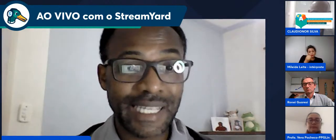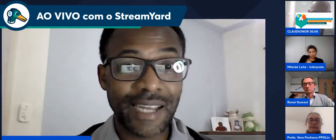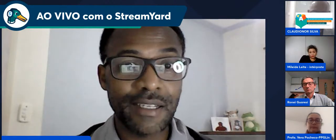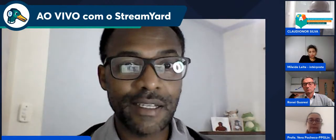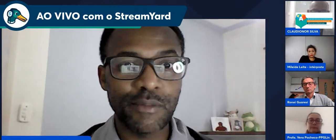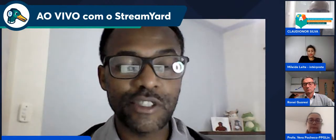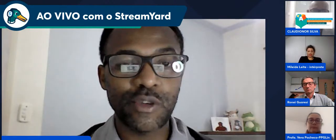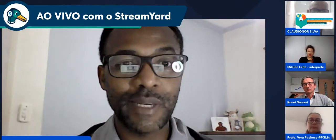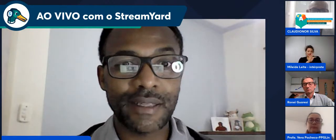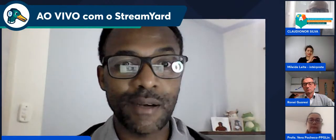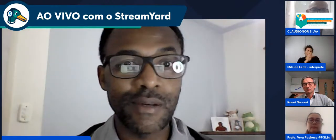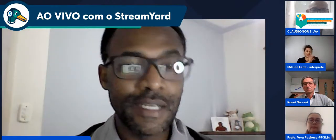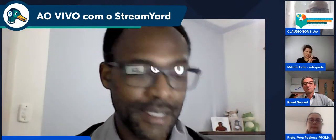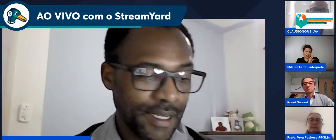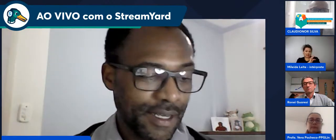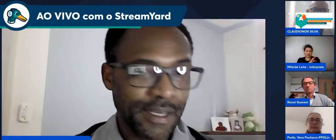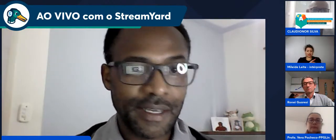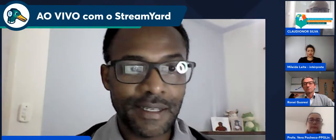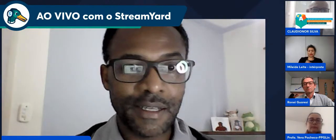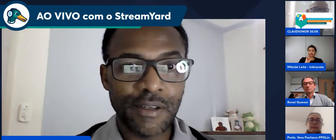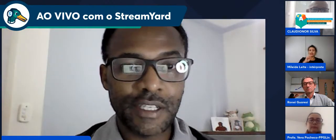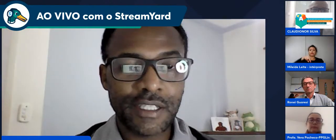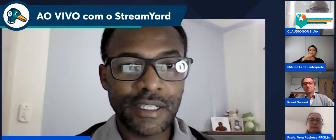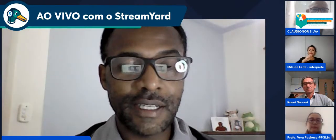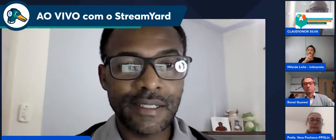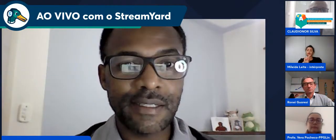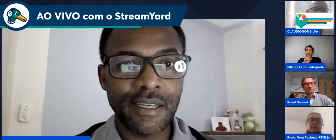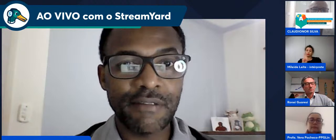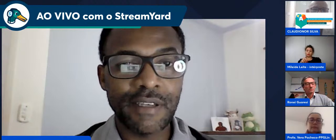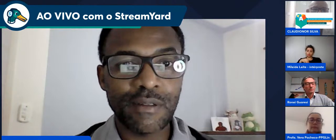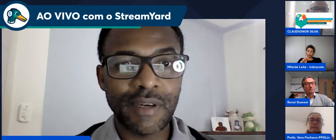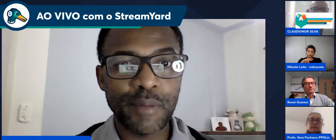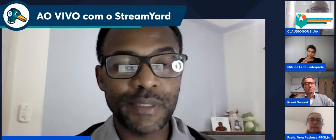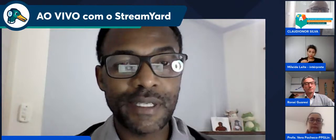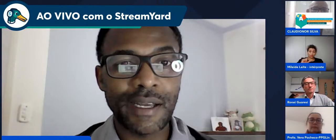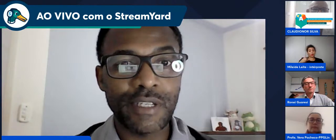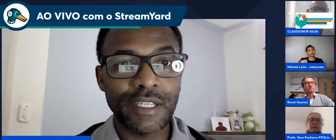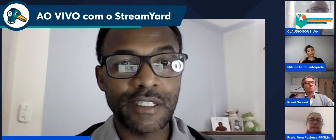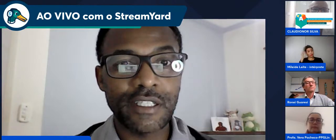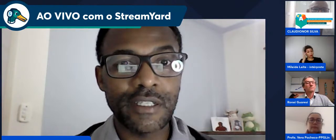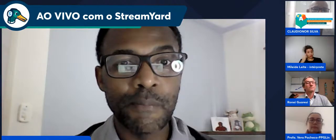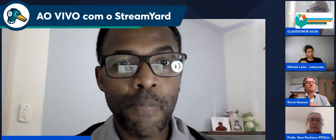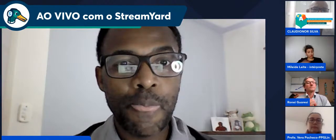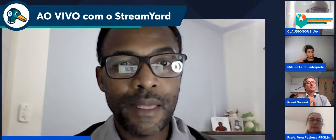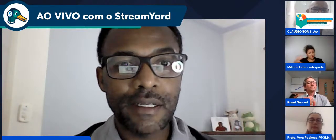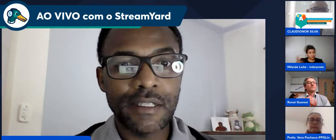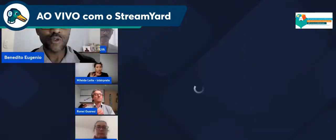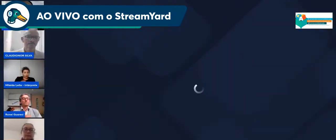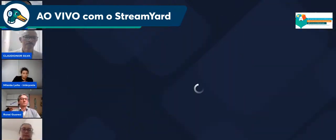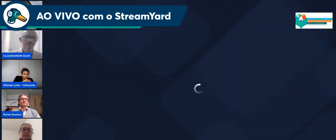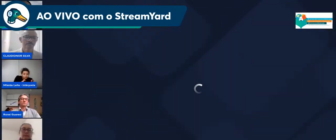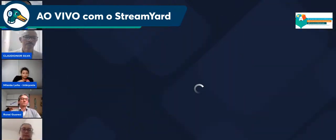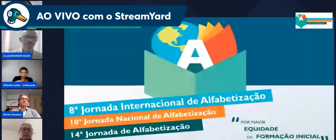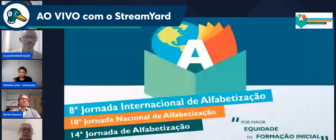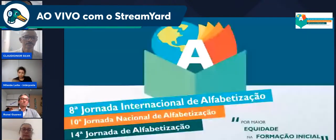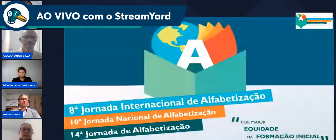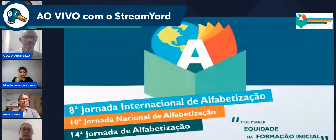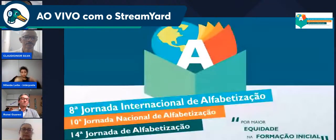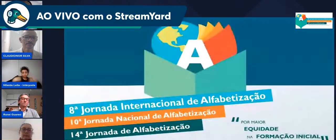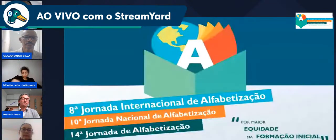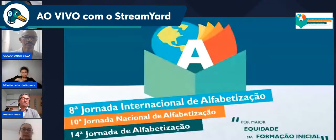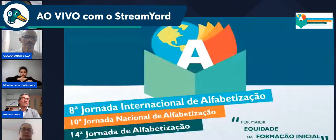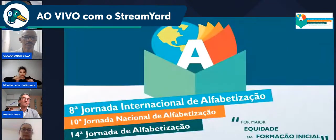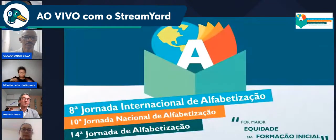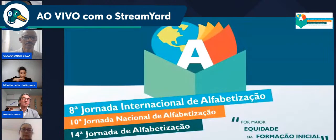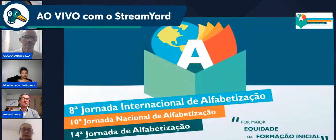muito técnica, muito instrumental. Então, eu acho que esse evento vai propiciar com que a gente discuta diferentes dimensões